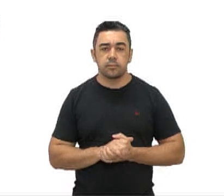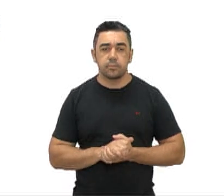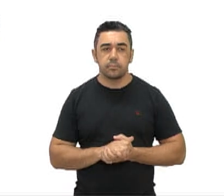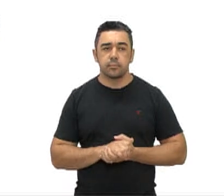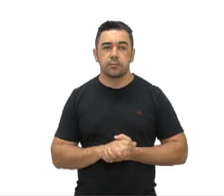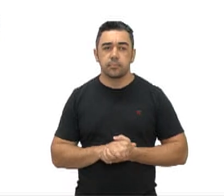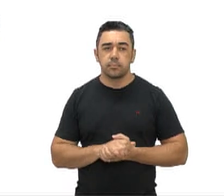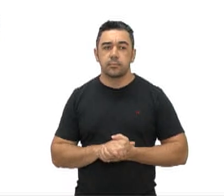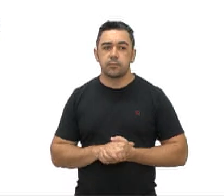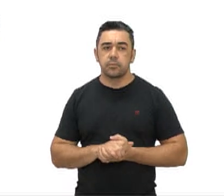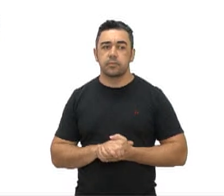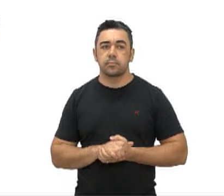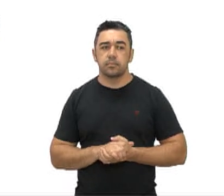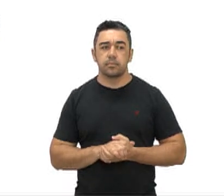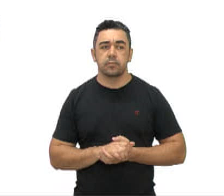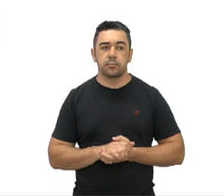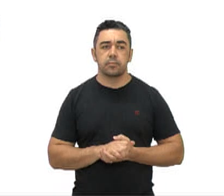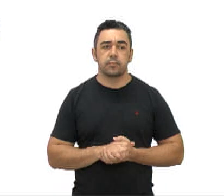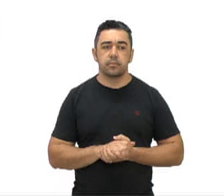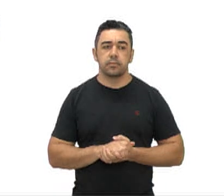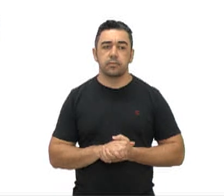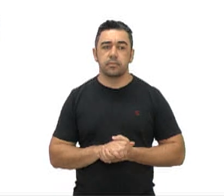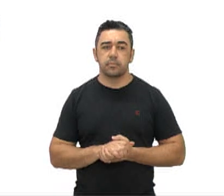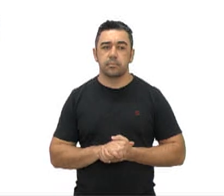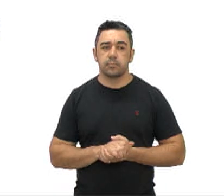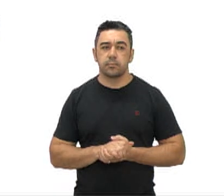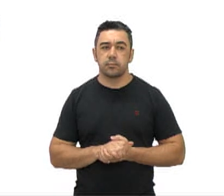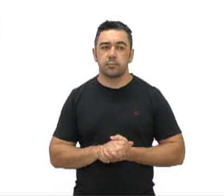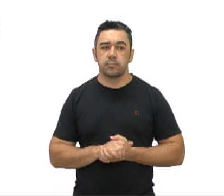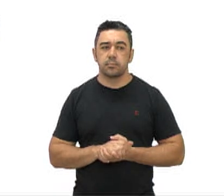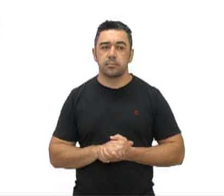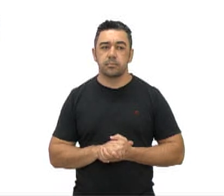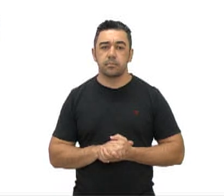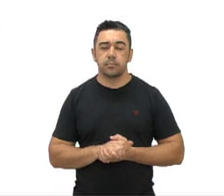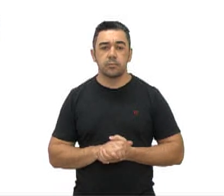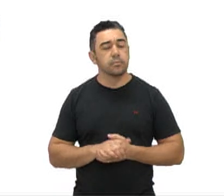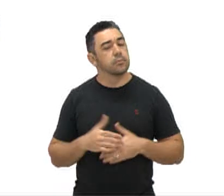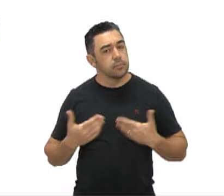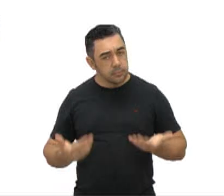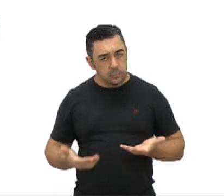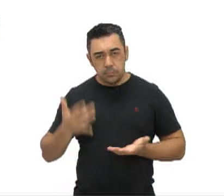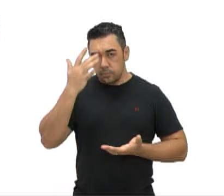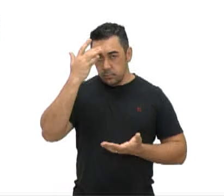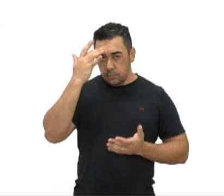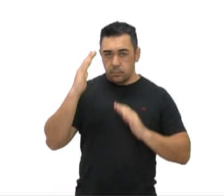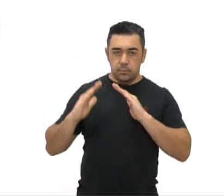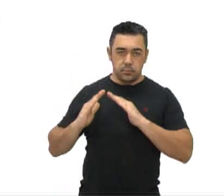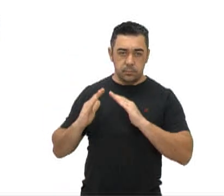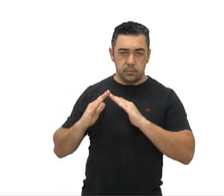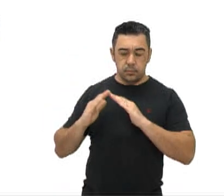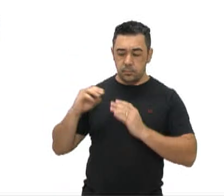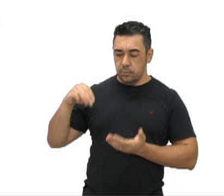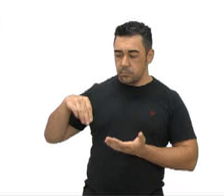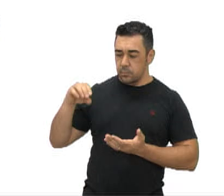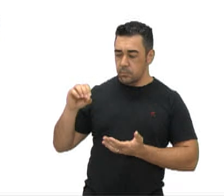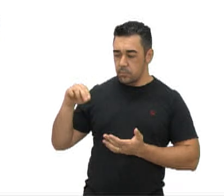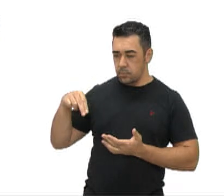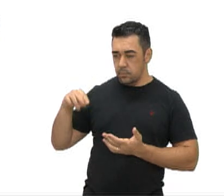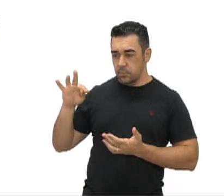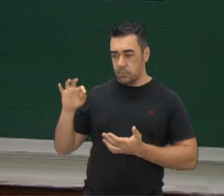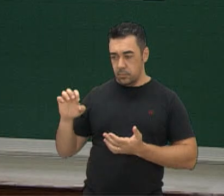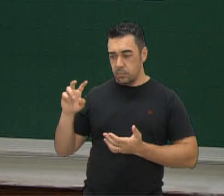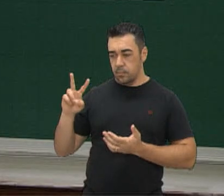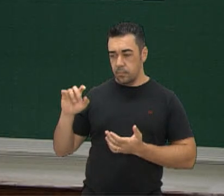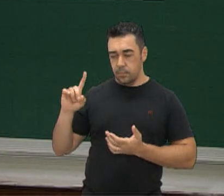tendrán que enfrentar com ânimo e buen humor um cielo cubierto. Então, os montevideanos, né, quem mora em